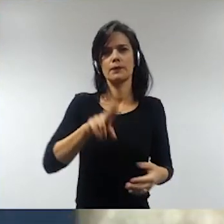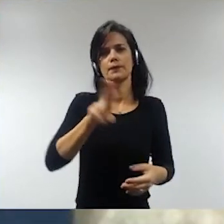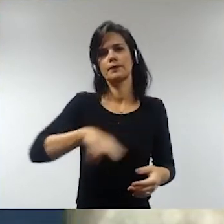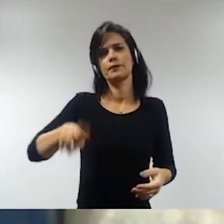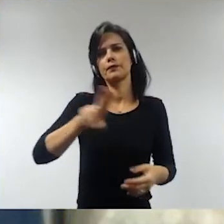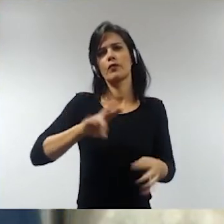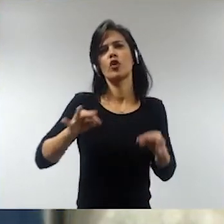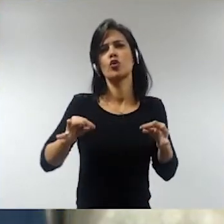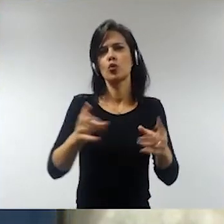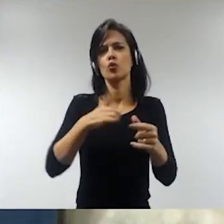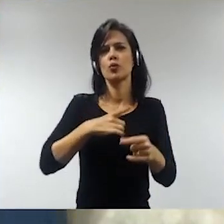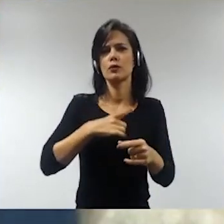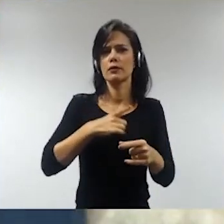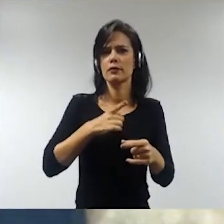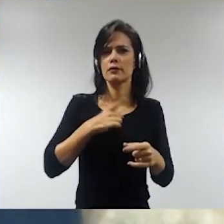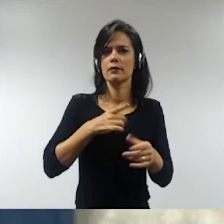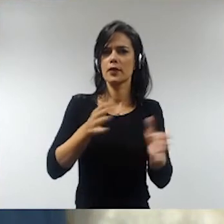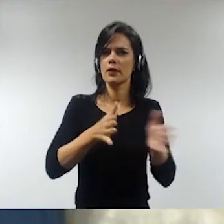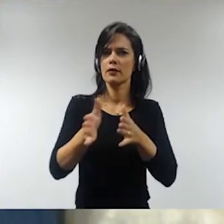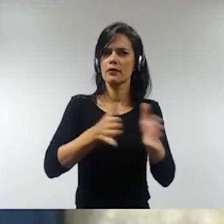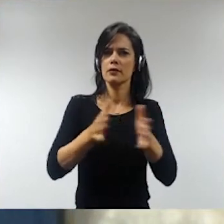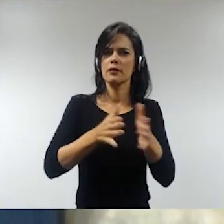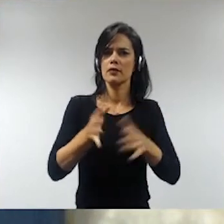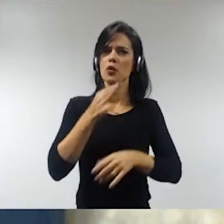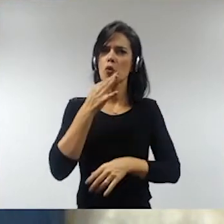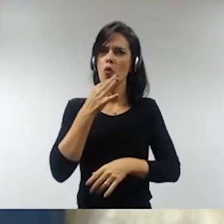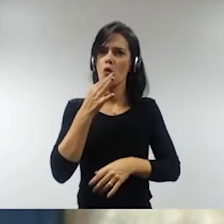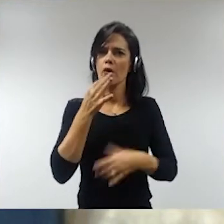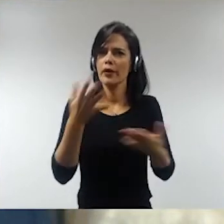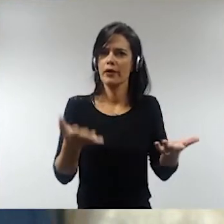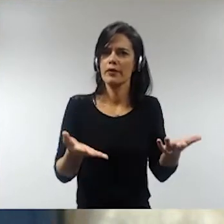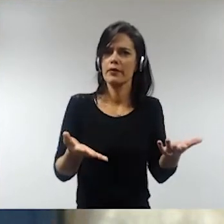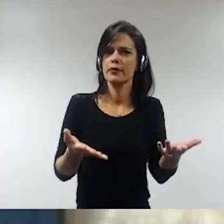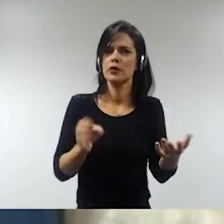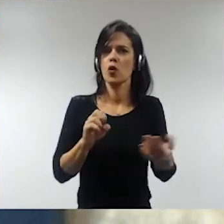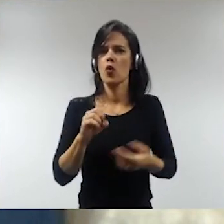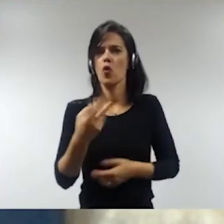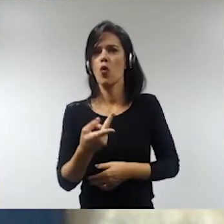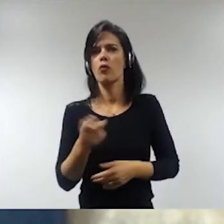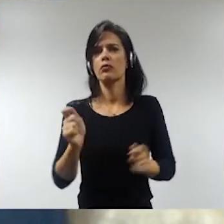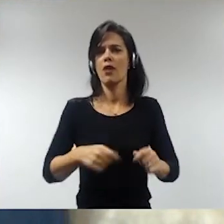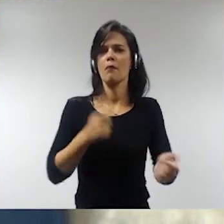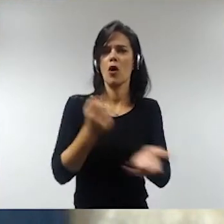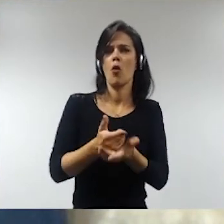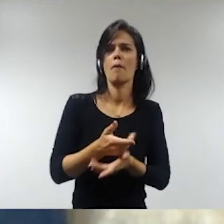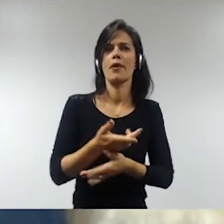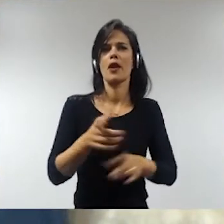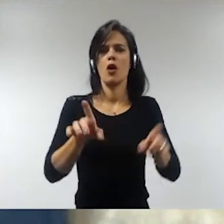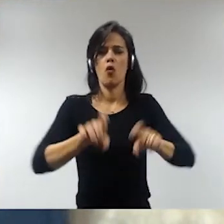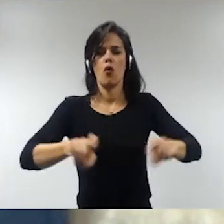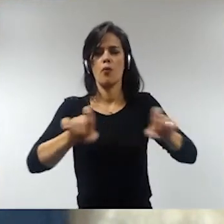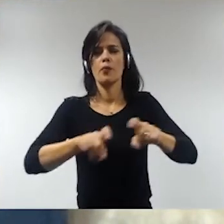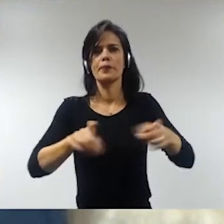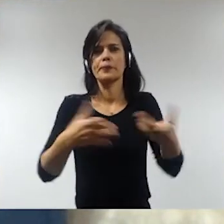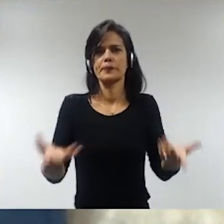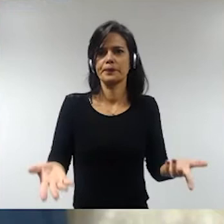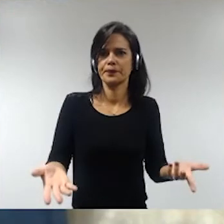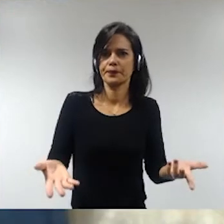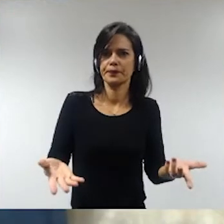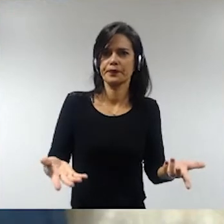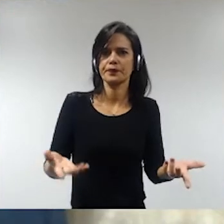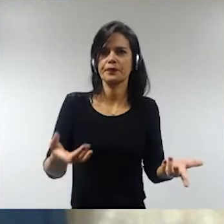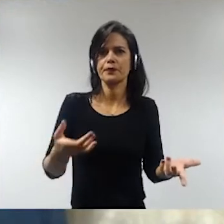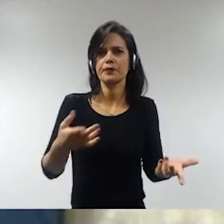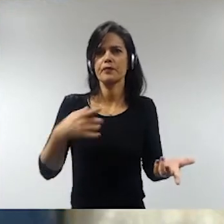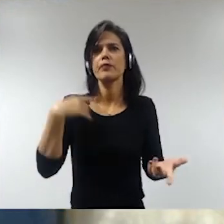todo mundo tem esse acesso, nem todo mundo conhece essa tecnologia, ou tem acesso mesmo financeiro. E, além disso, há o risco para os advogados, para as